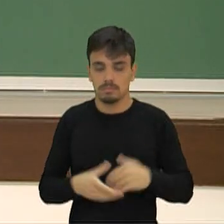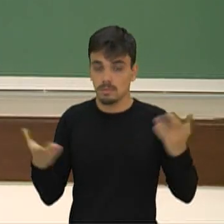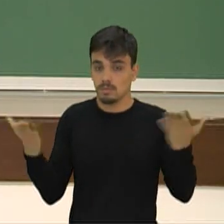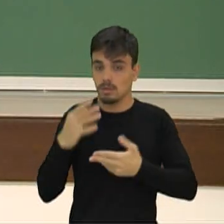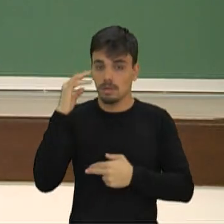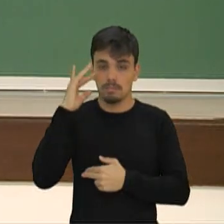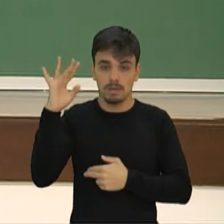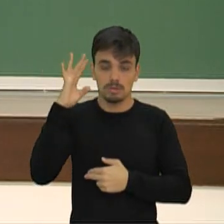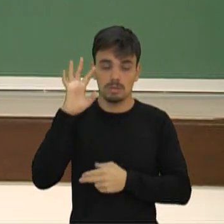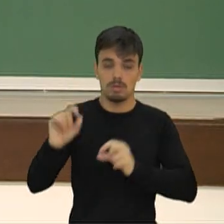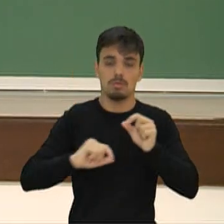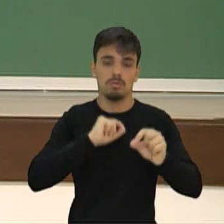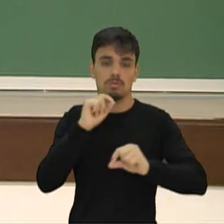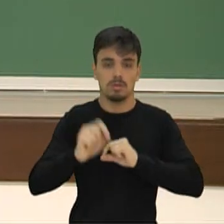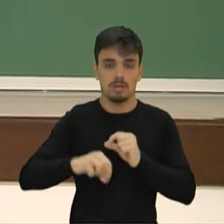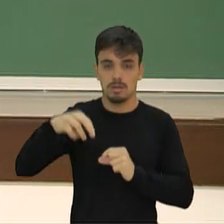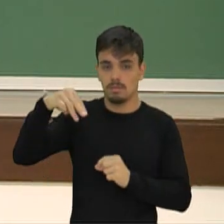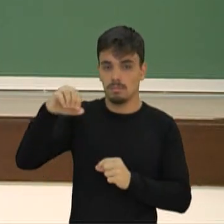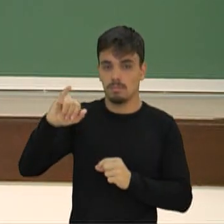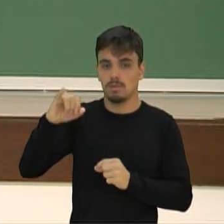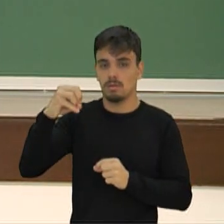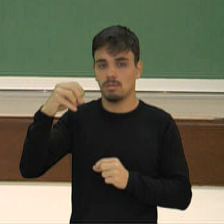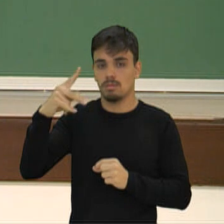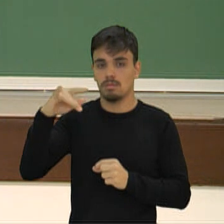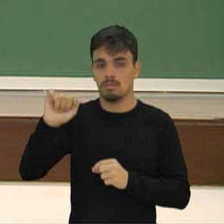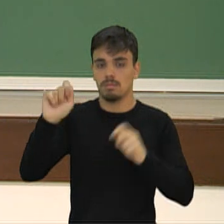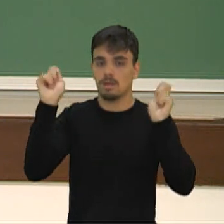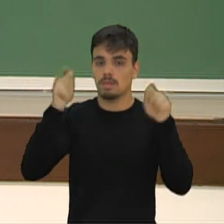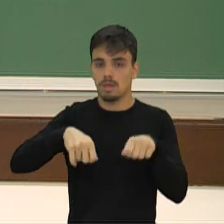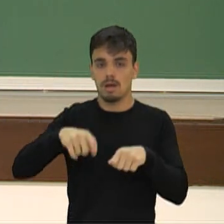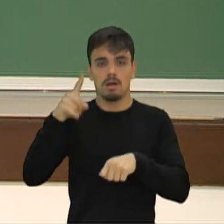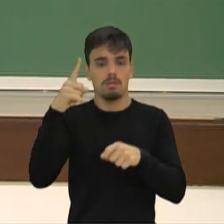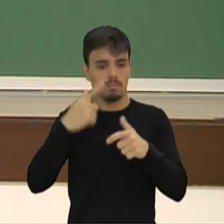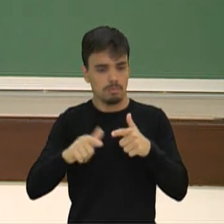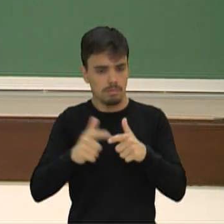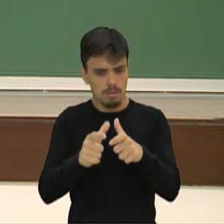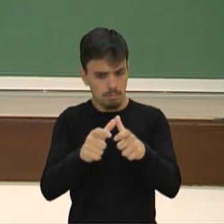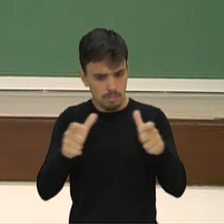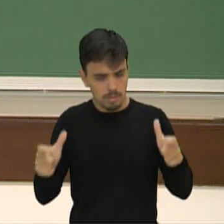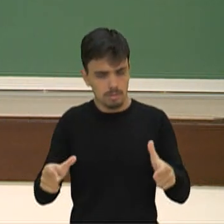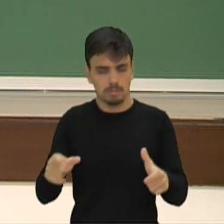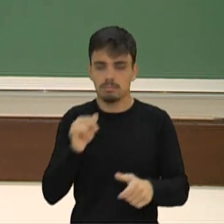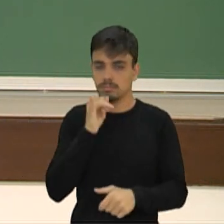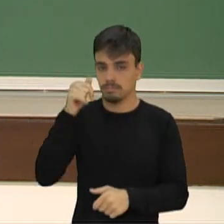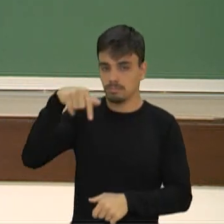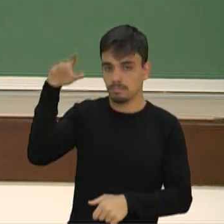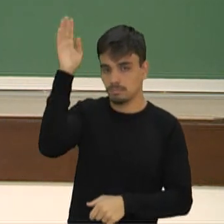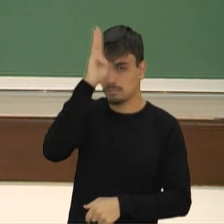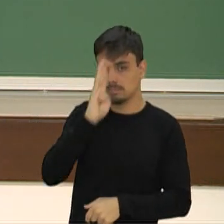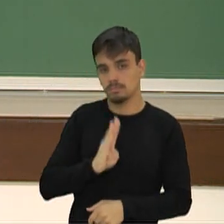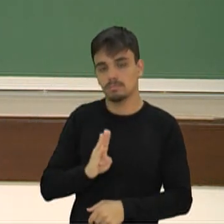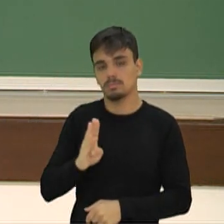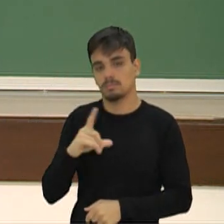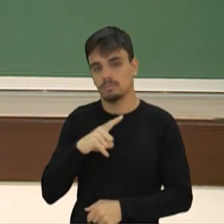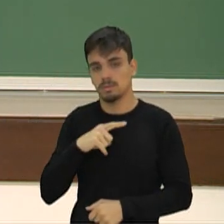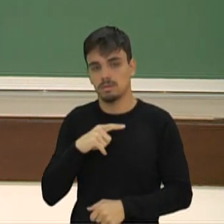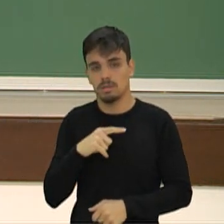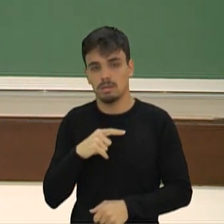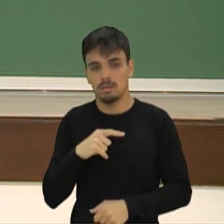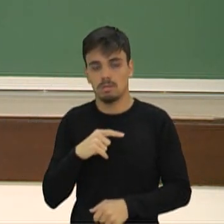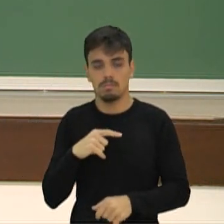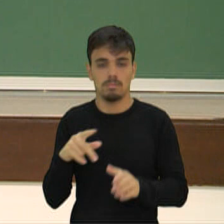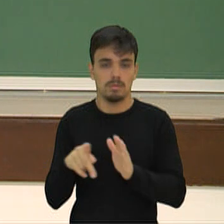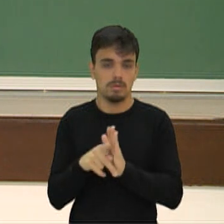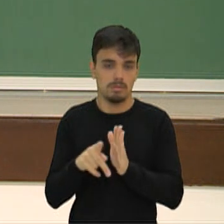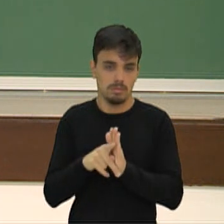uma situação onde a miopia pode ser um problema extremamente grande. Temos assim que no Brasil, o fluxo que você vai ter geralmente de